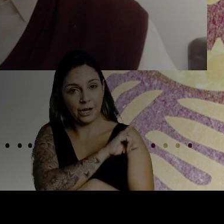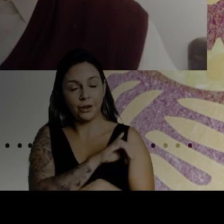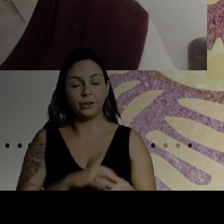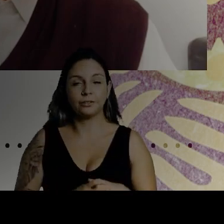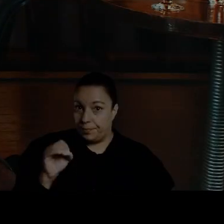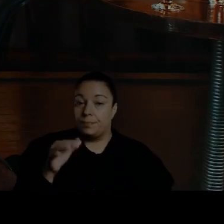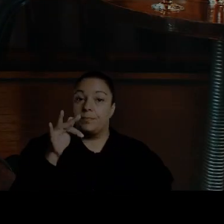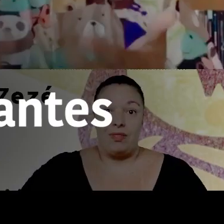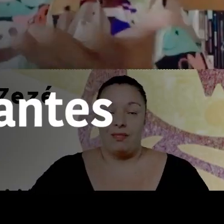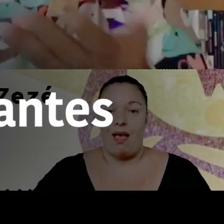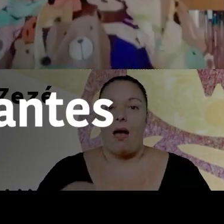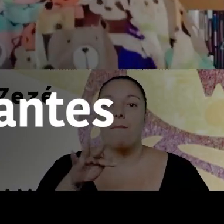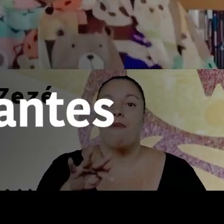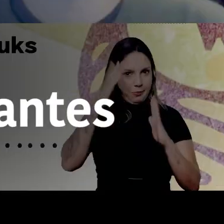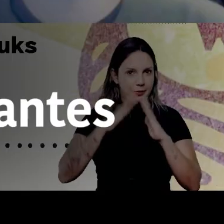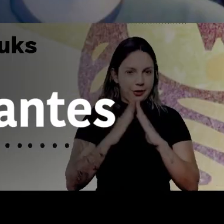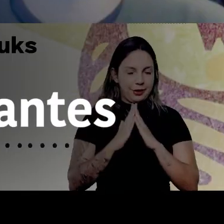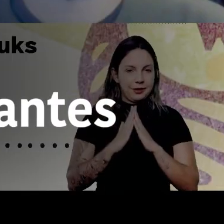hoje.